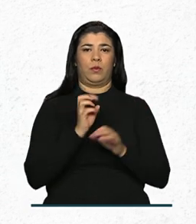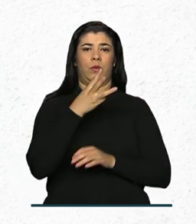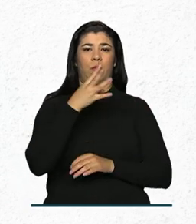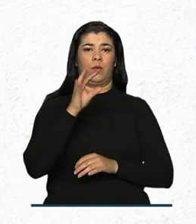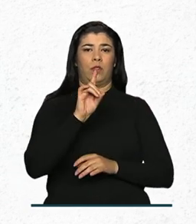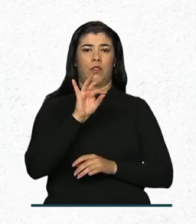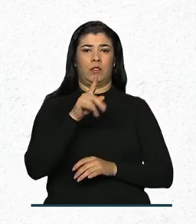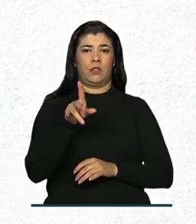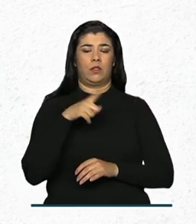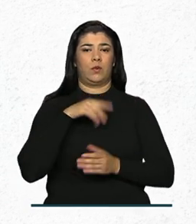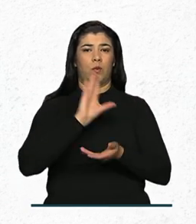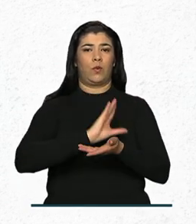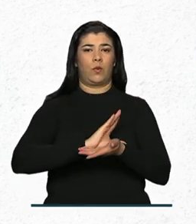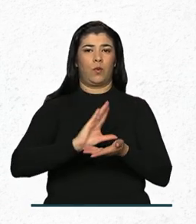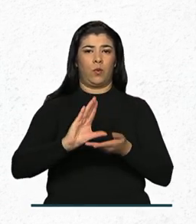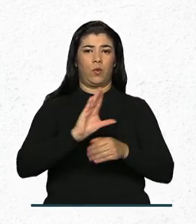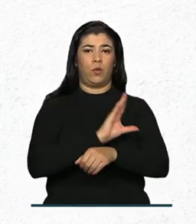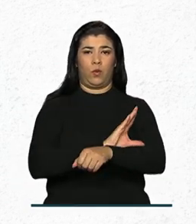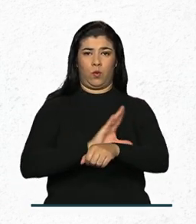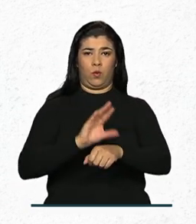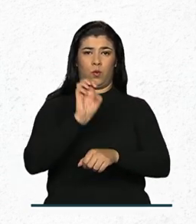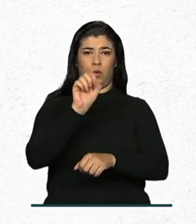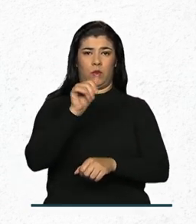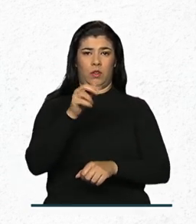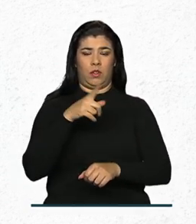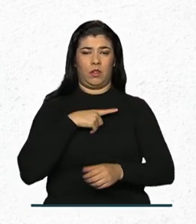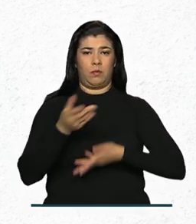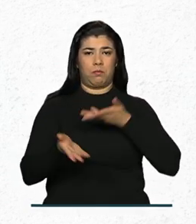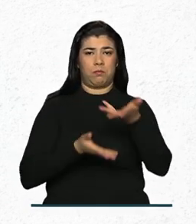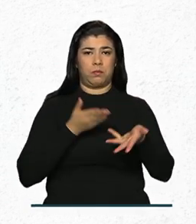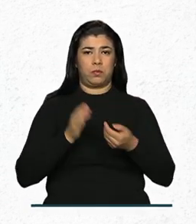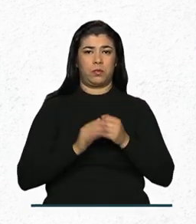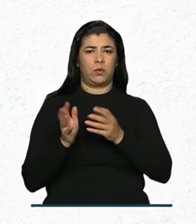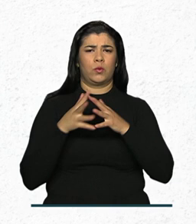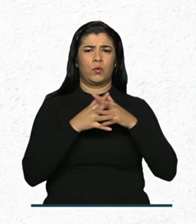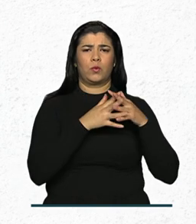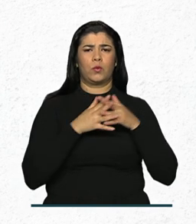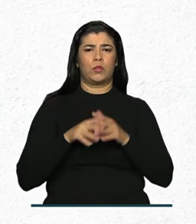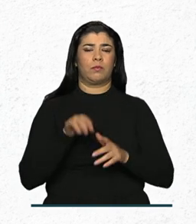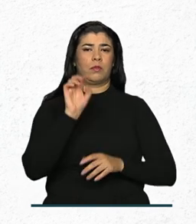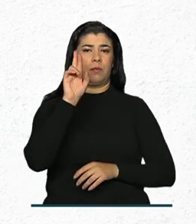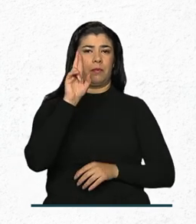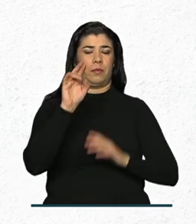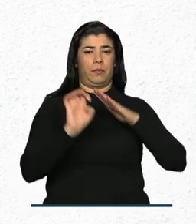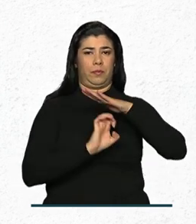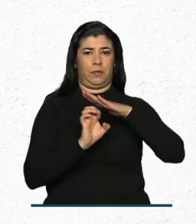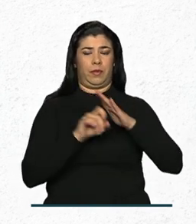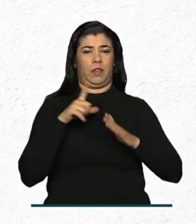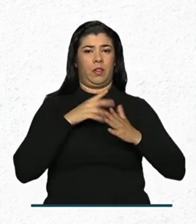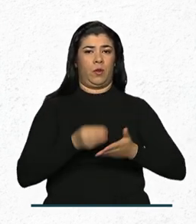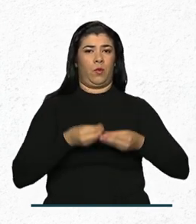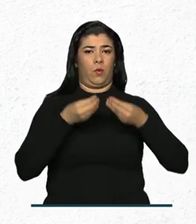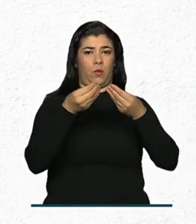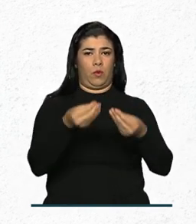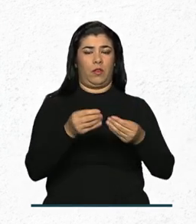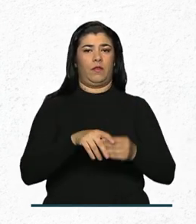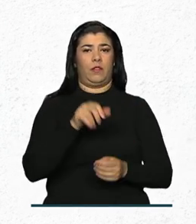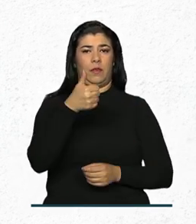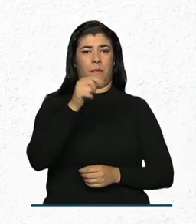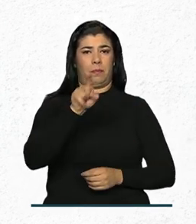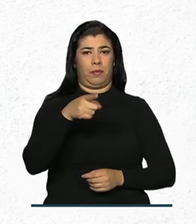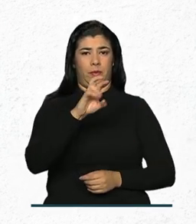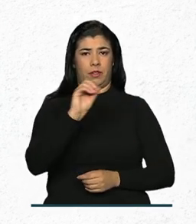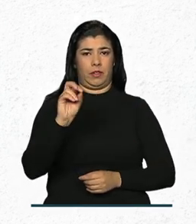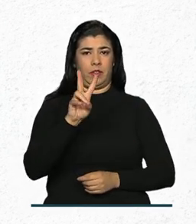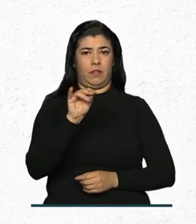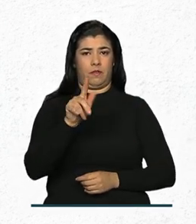Noções Básicas de Conciliação e Resolução de Conflitos para Representantes de Empresas. Vão ser oferecidas 1.500